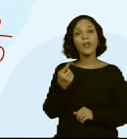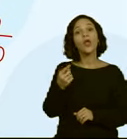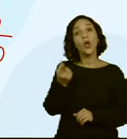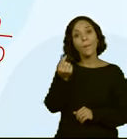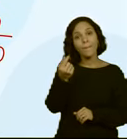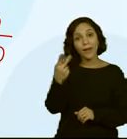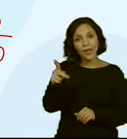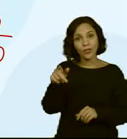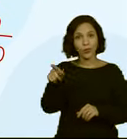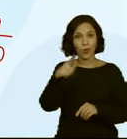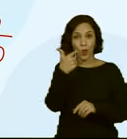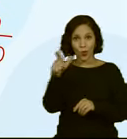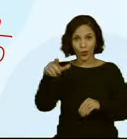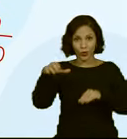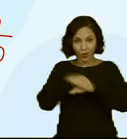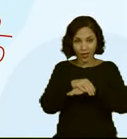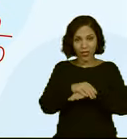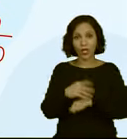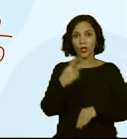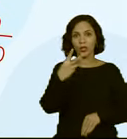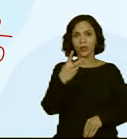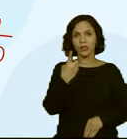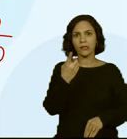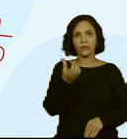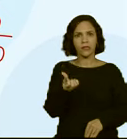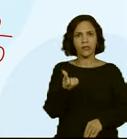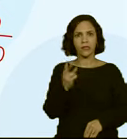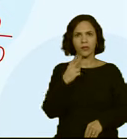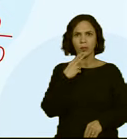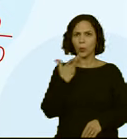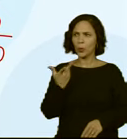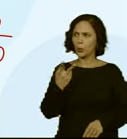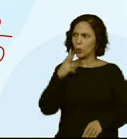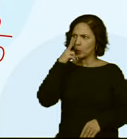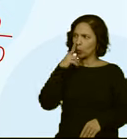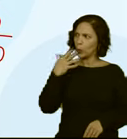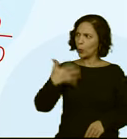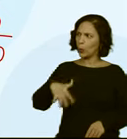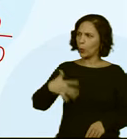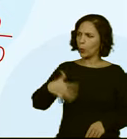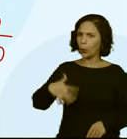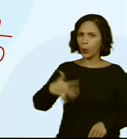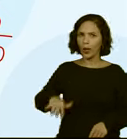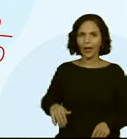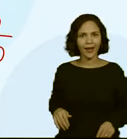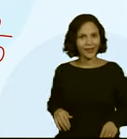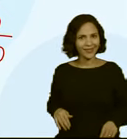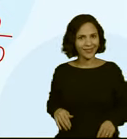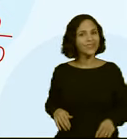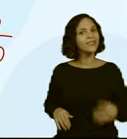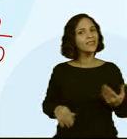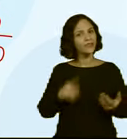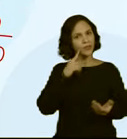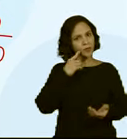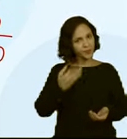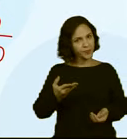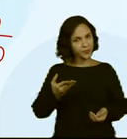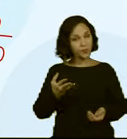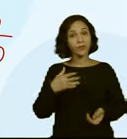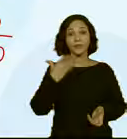216 reais pode sair caro essa brincadeira tá então aqui a gente vai ter que